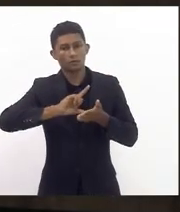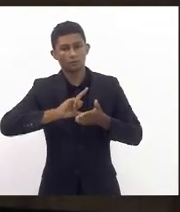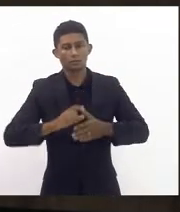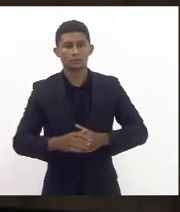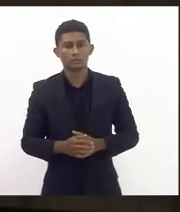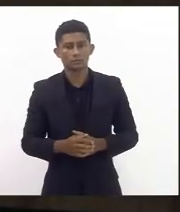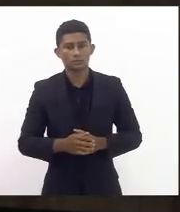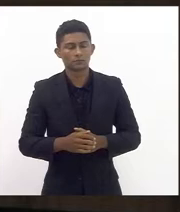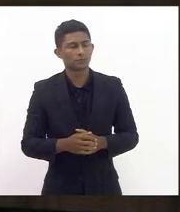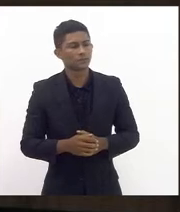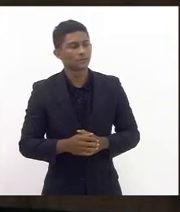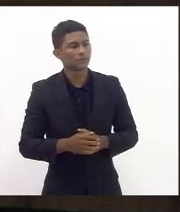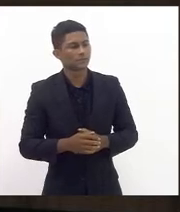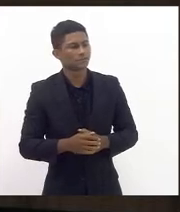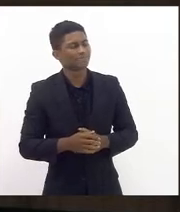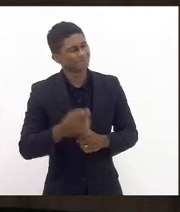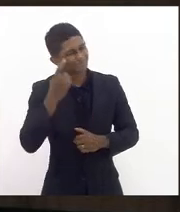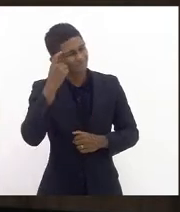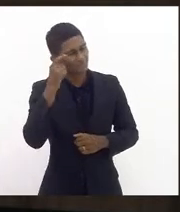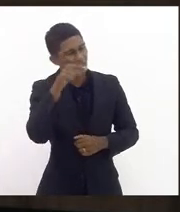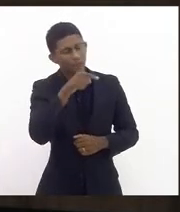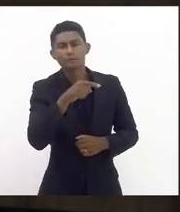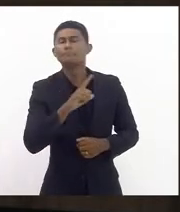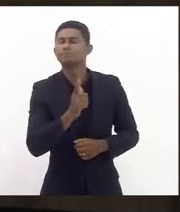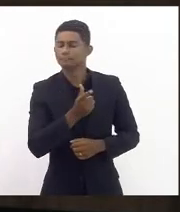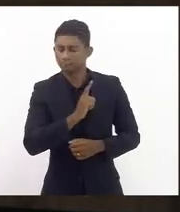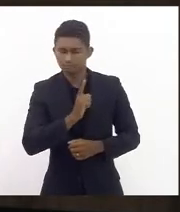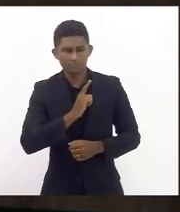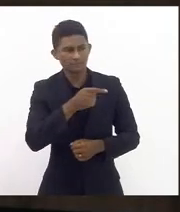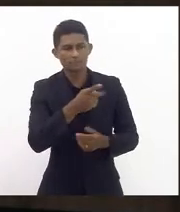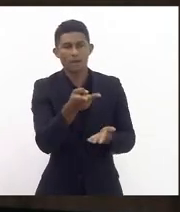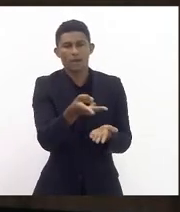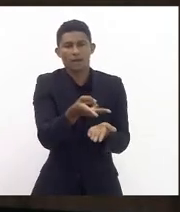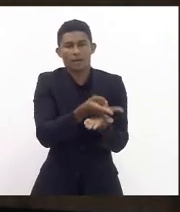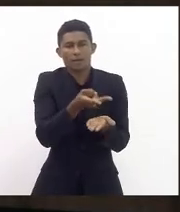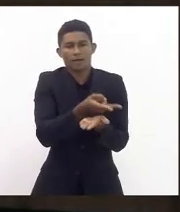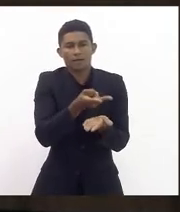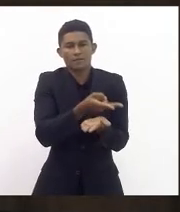é só corrigir um erro de